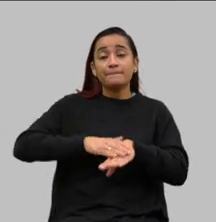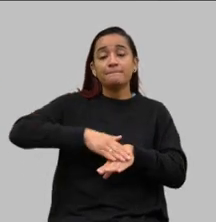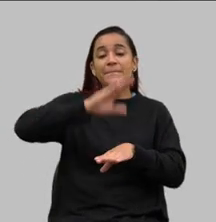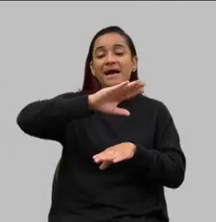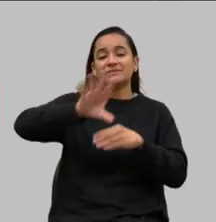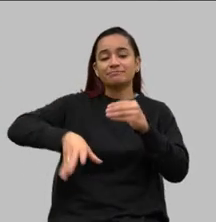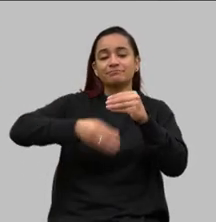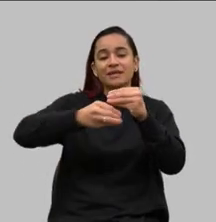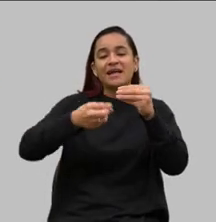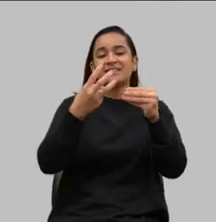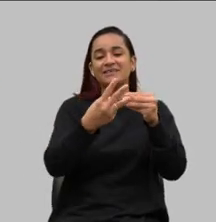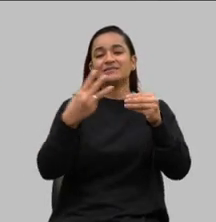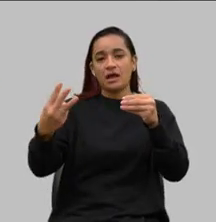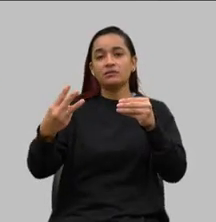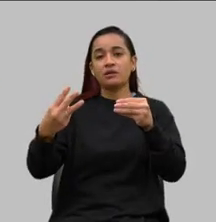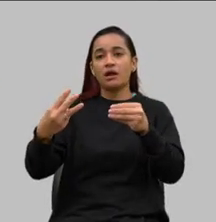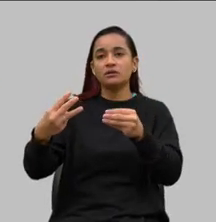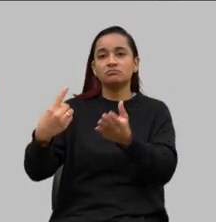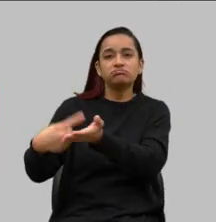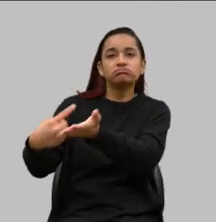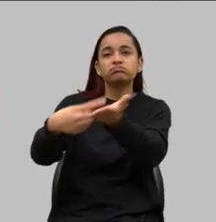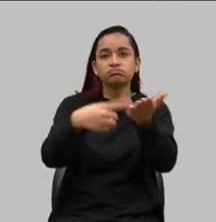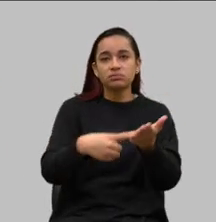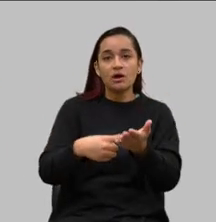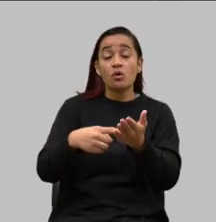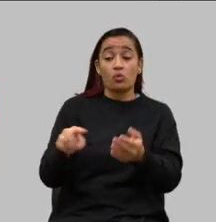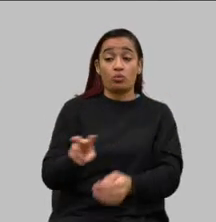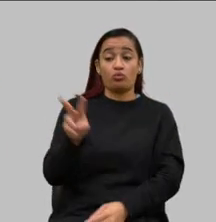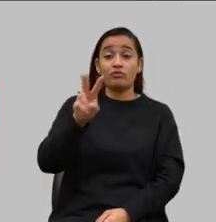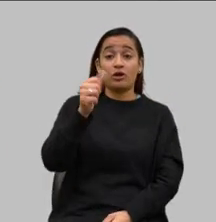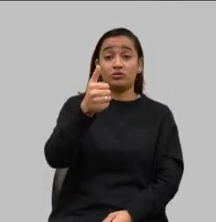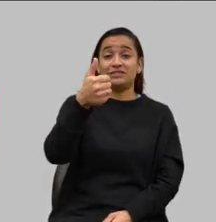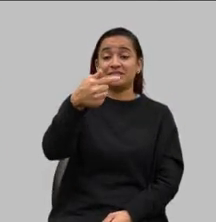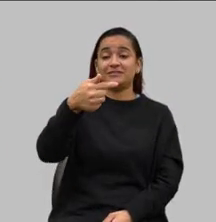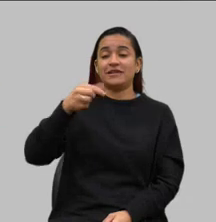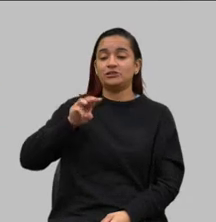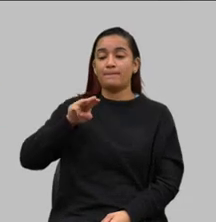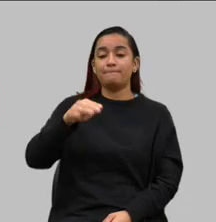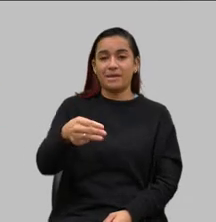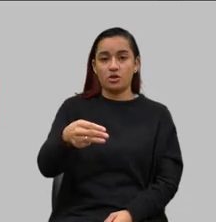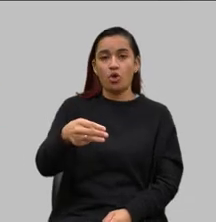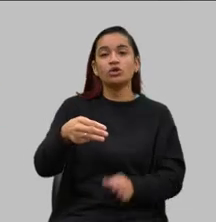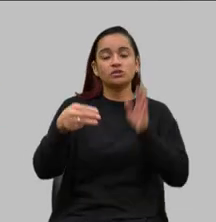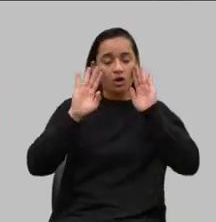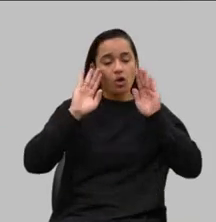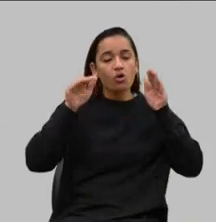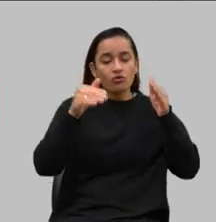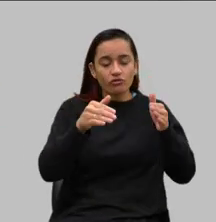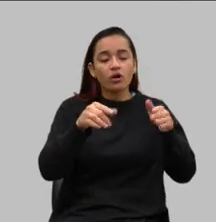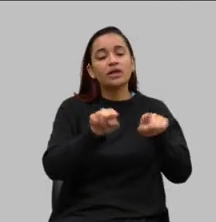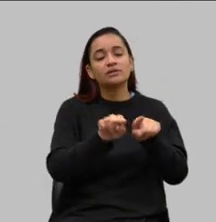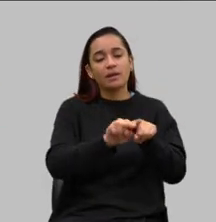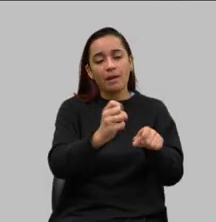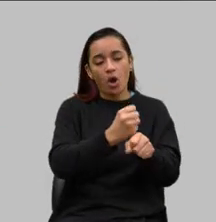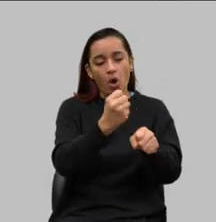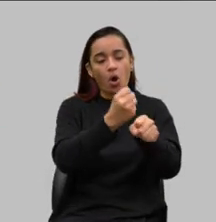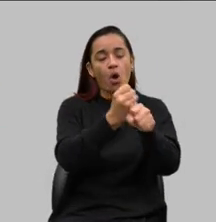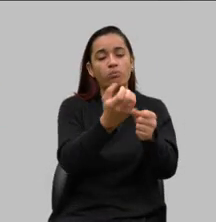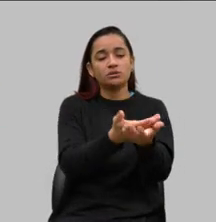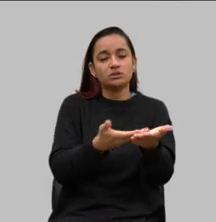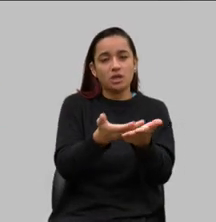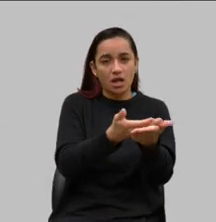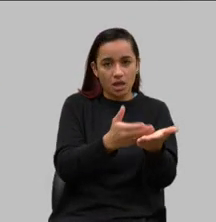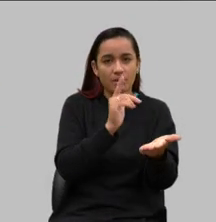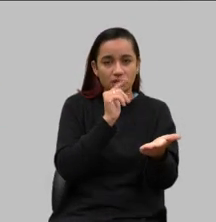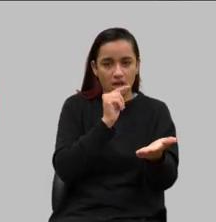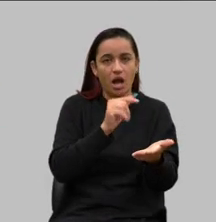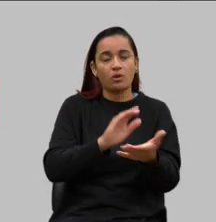emendas parlamentares no valor de 17 milhões também focada em obras de esgotamento sanitário um outro